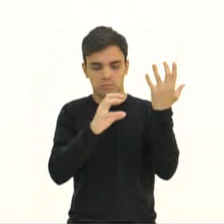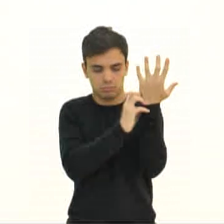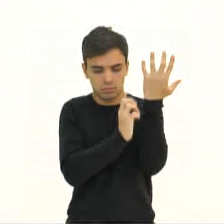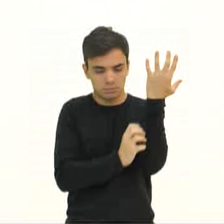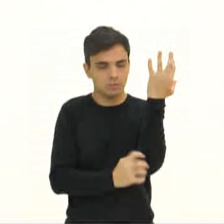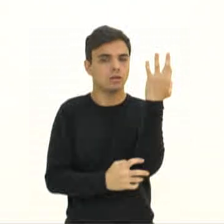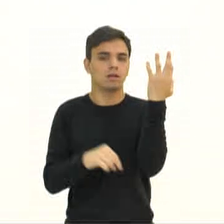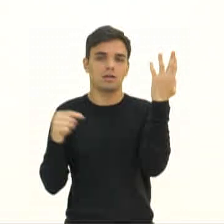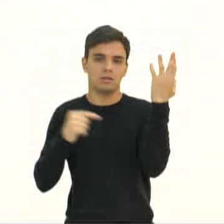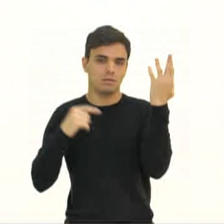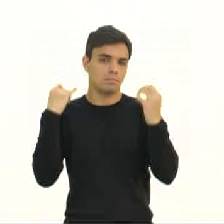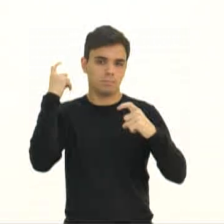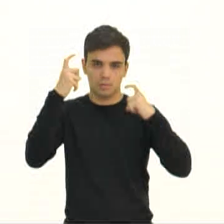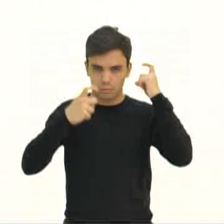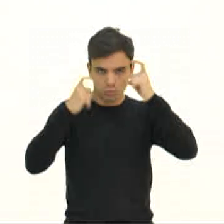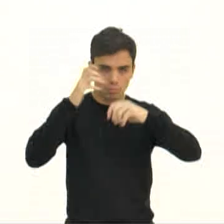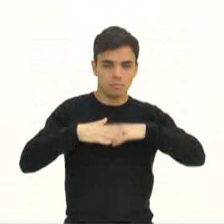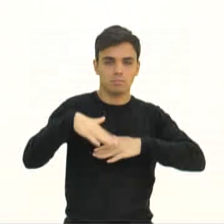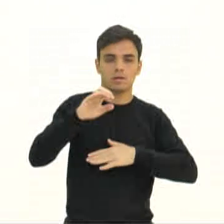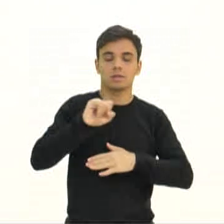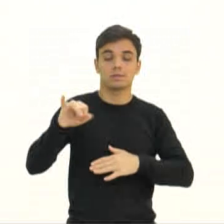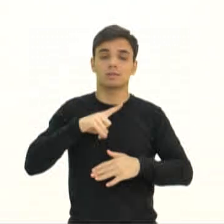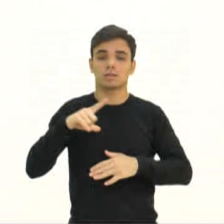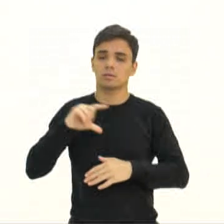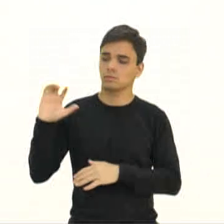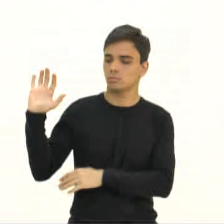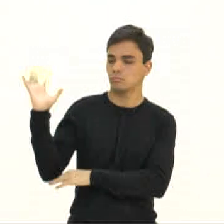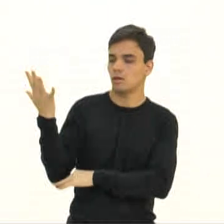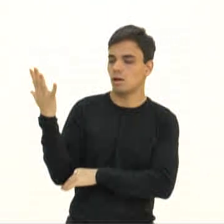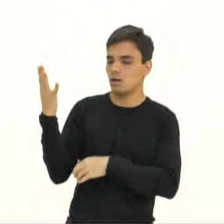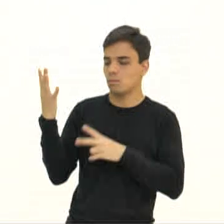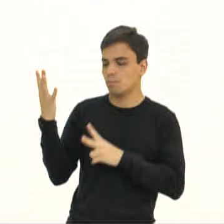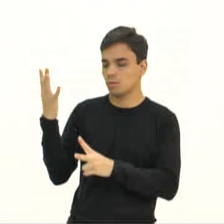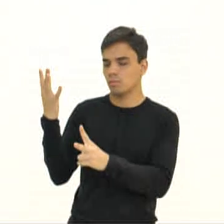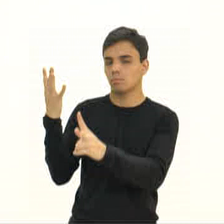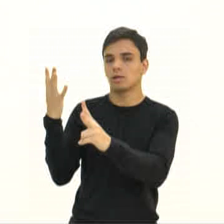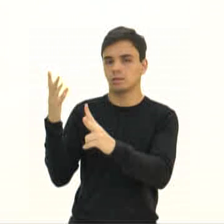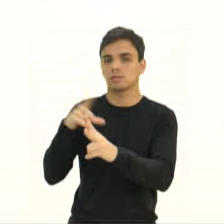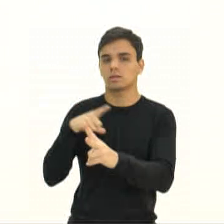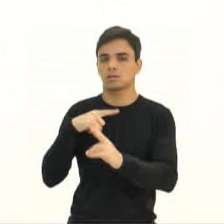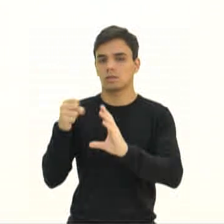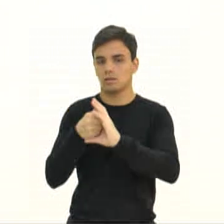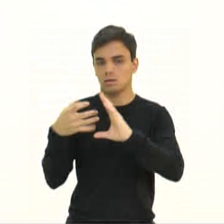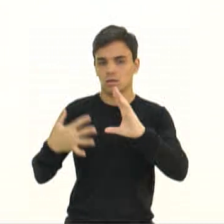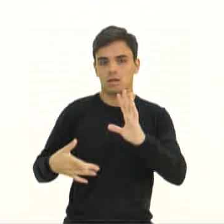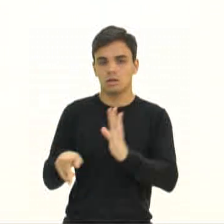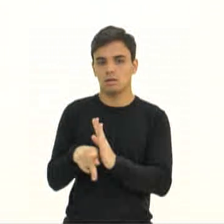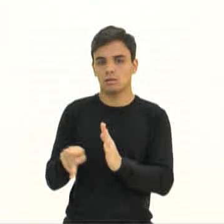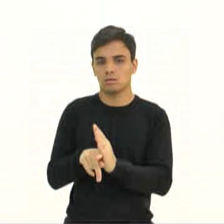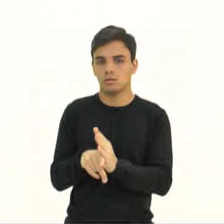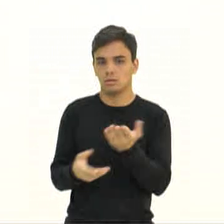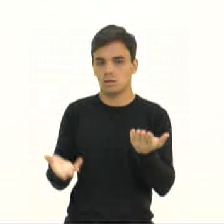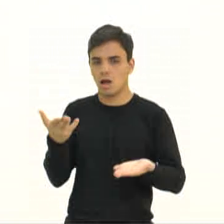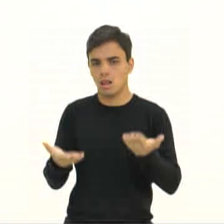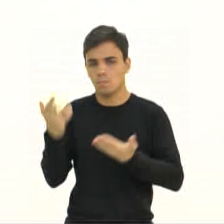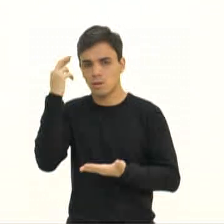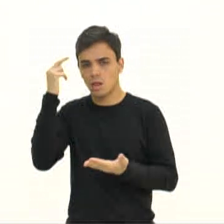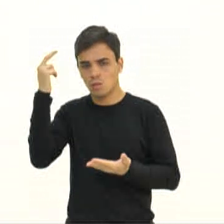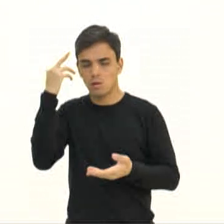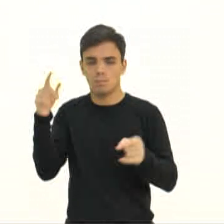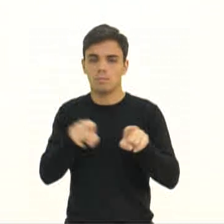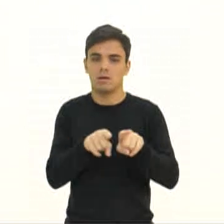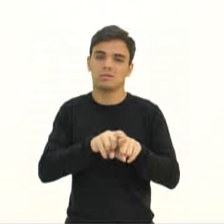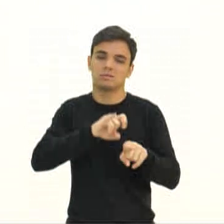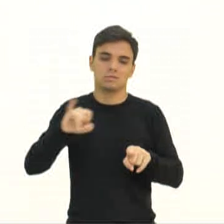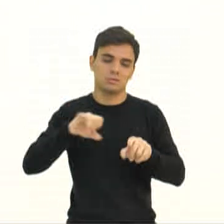mais preocupante, porque se eu mantenho a vegetação, eu mantenho as características e o equilíbrio natural daquela área. Agora, se eu